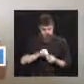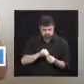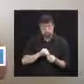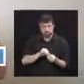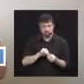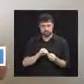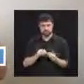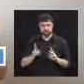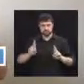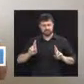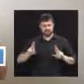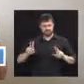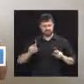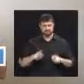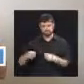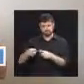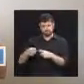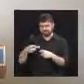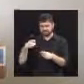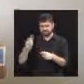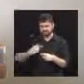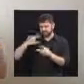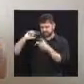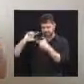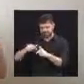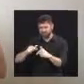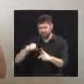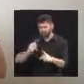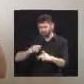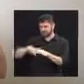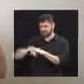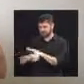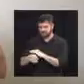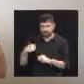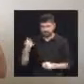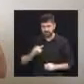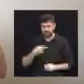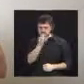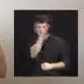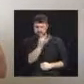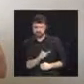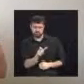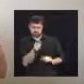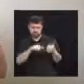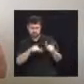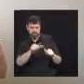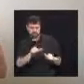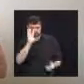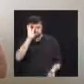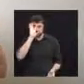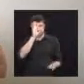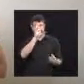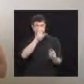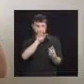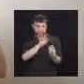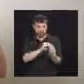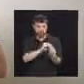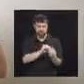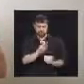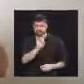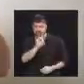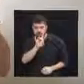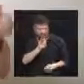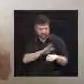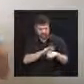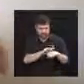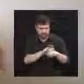é diferente do que nós estamos acostumados, porque nós acabamos enxergando o indivíduo como um todo. Não é somente